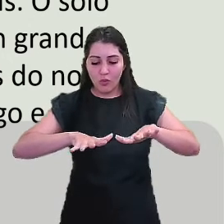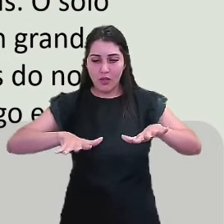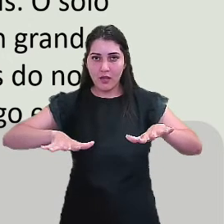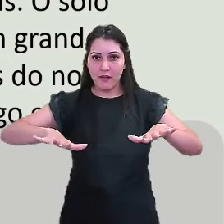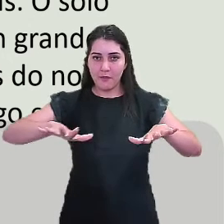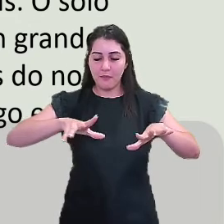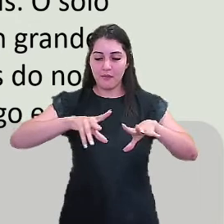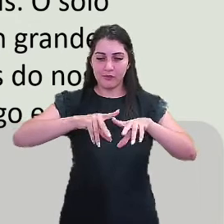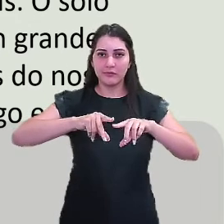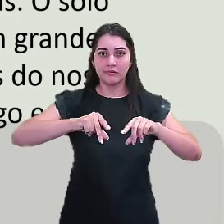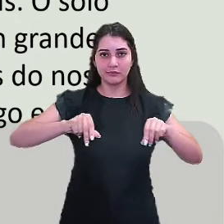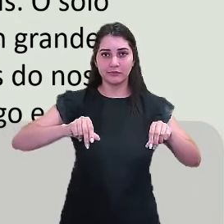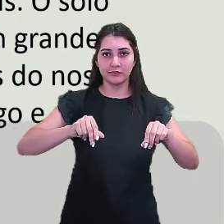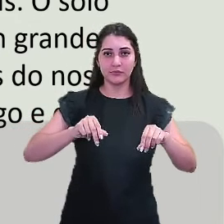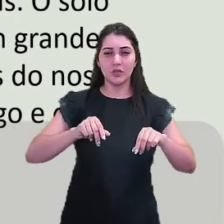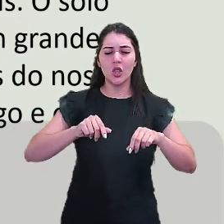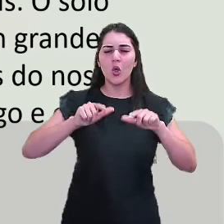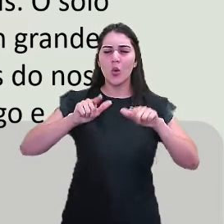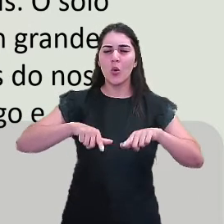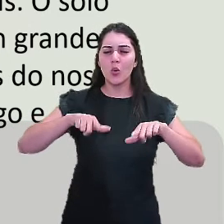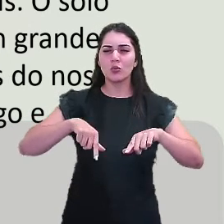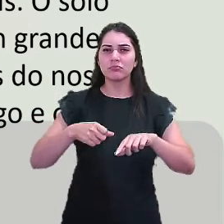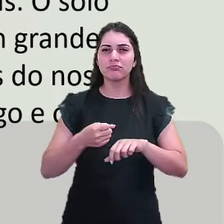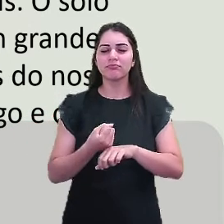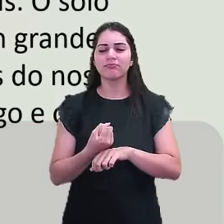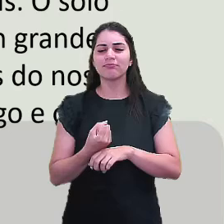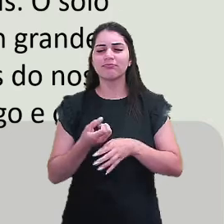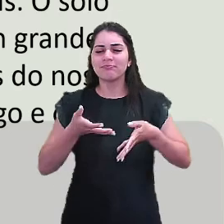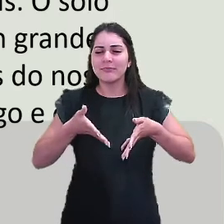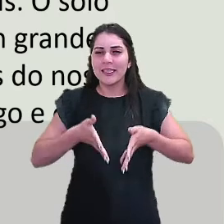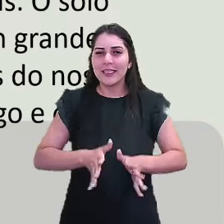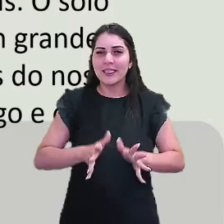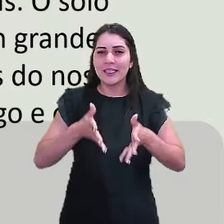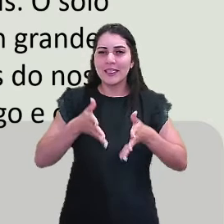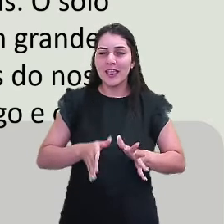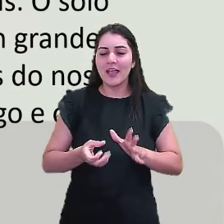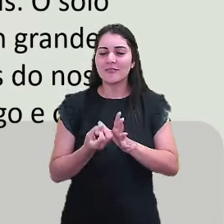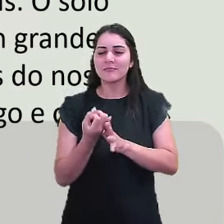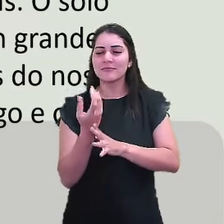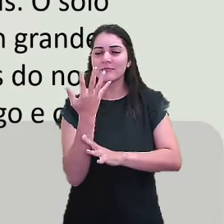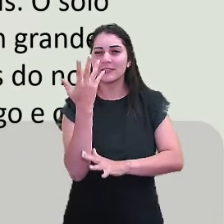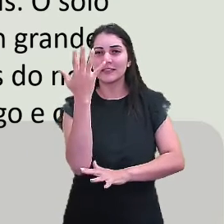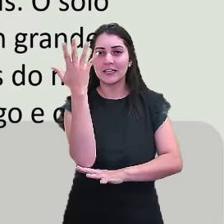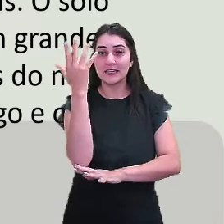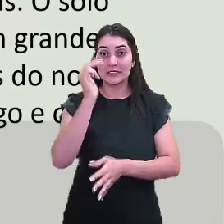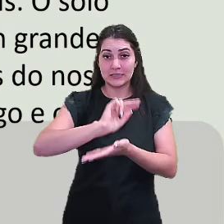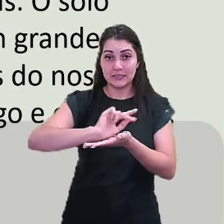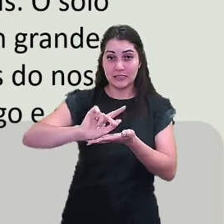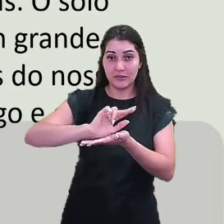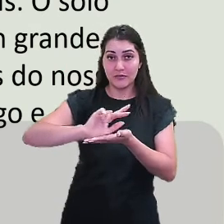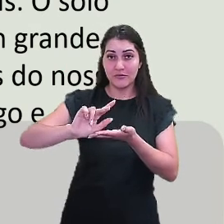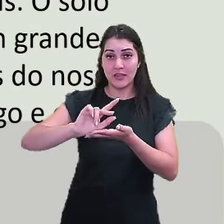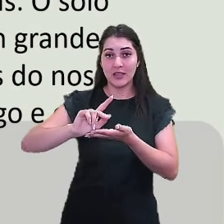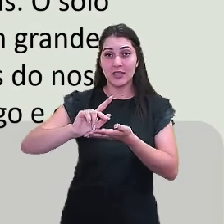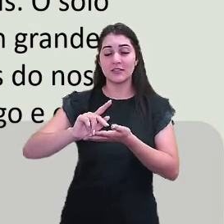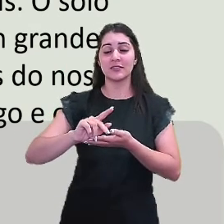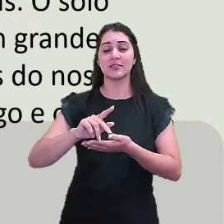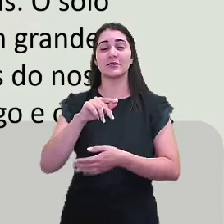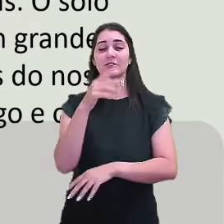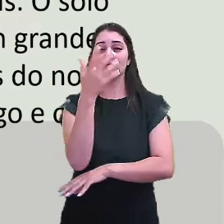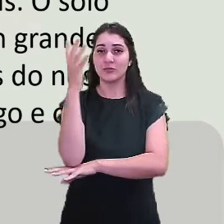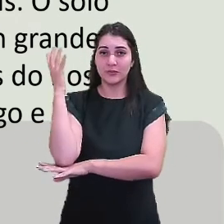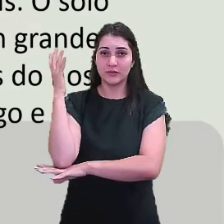superfície terrestre onde nascem e crescem diversas plantas, onde vivem as pessoas